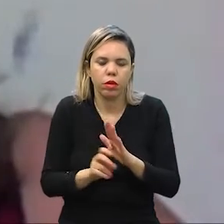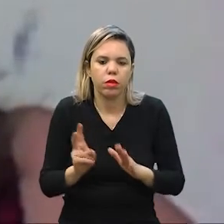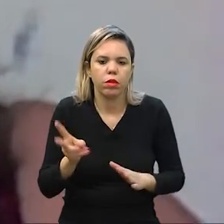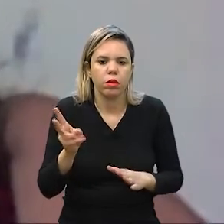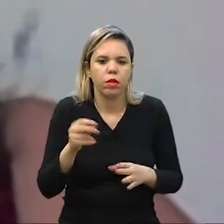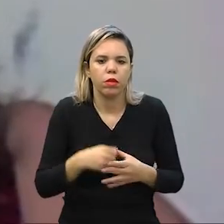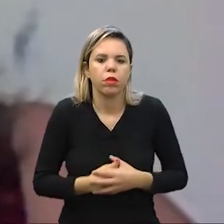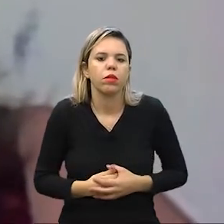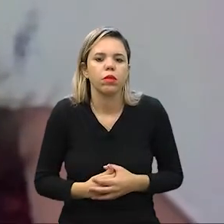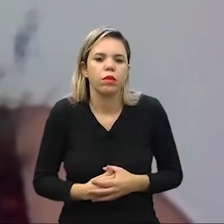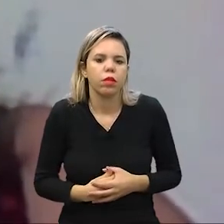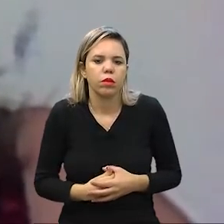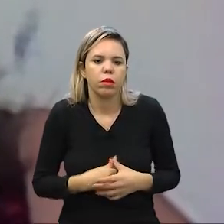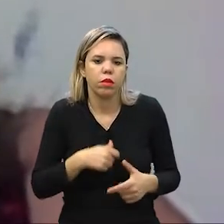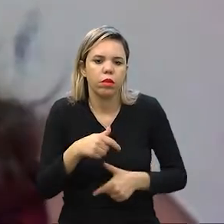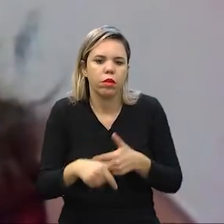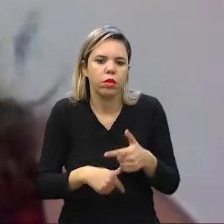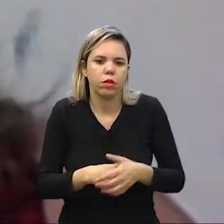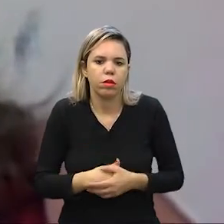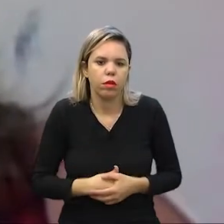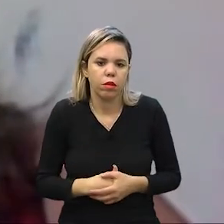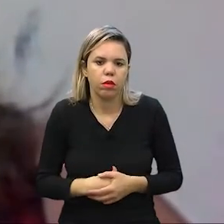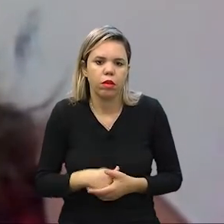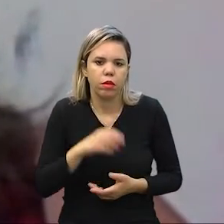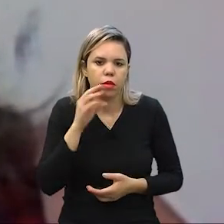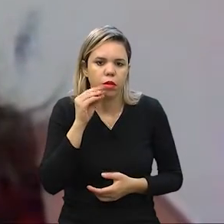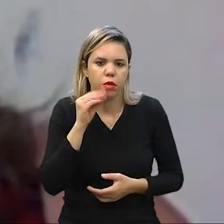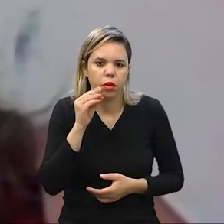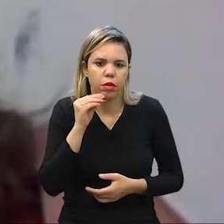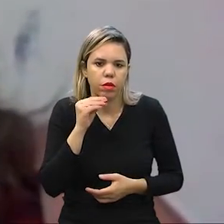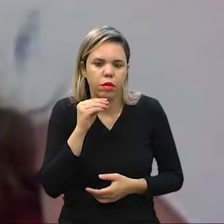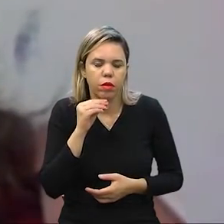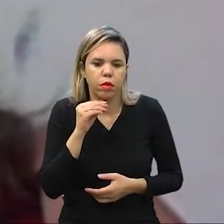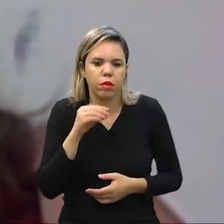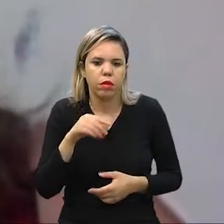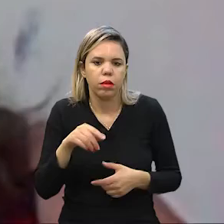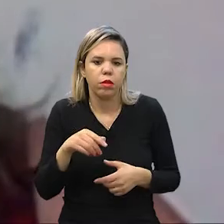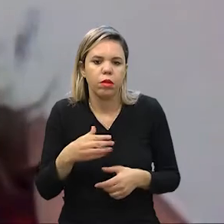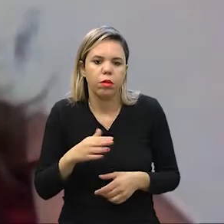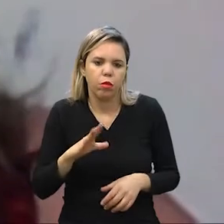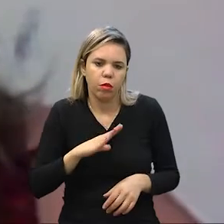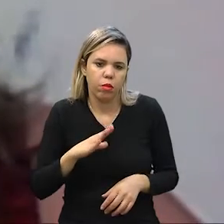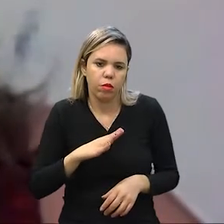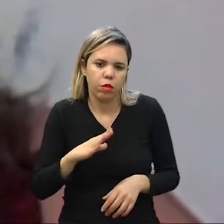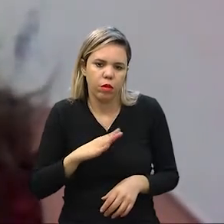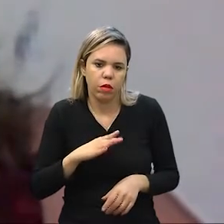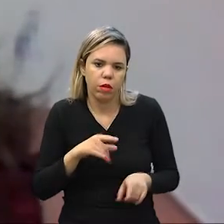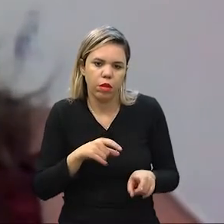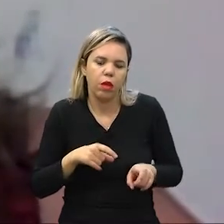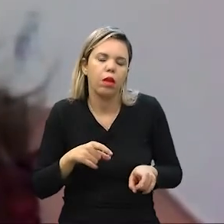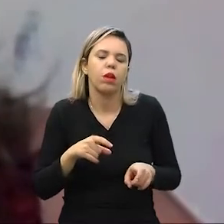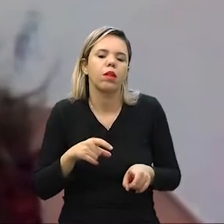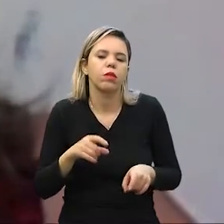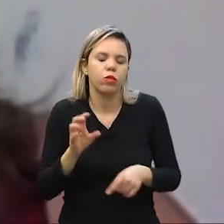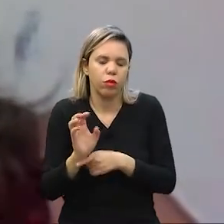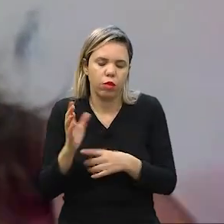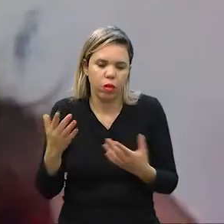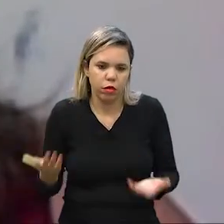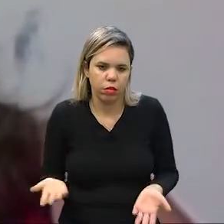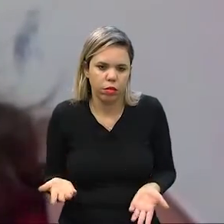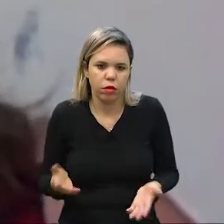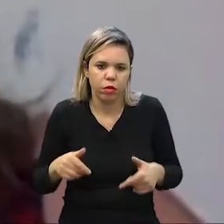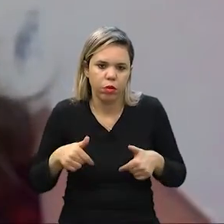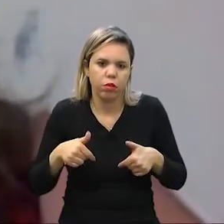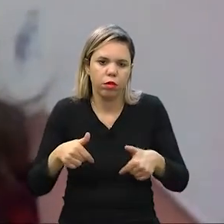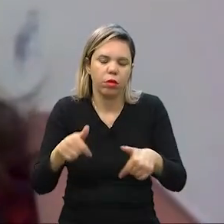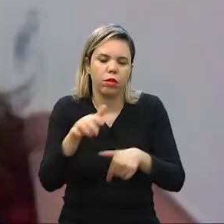continuam trabalhando. Né? Os funcionários que estão no interior do Estado e que